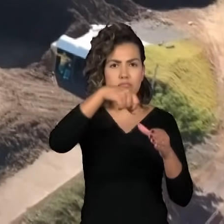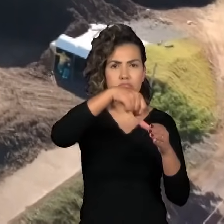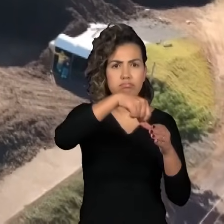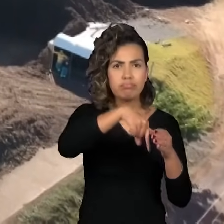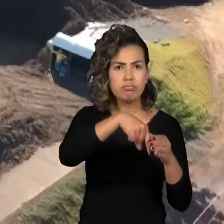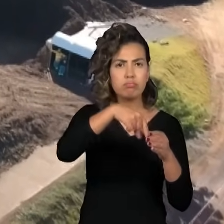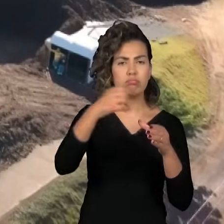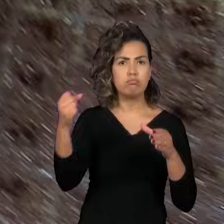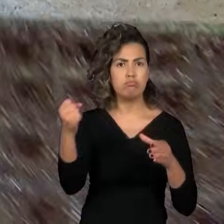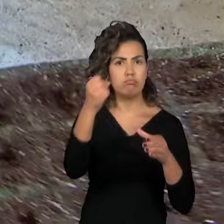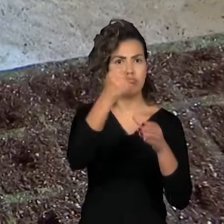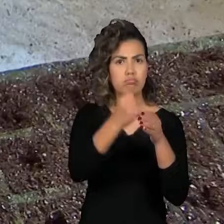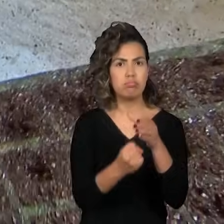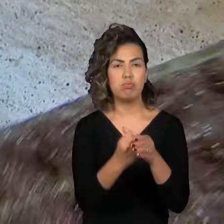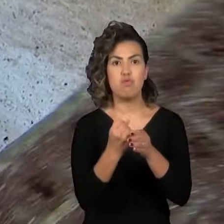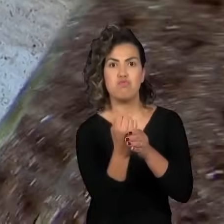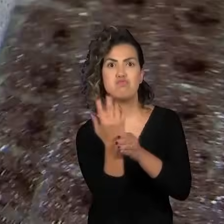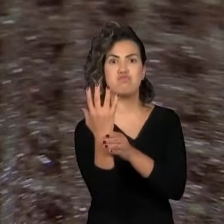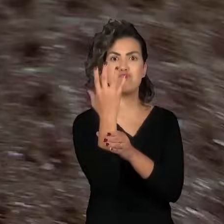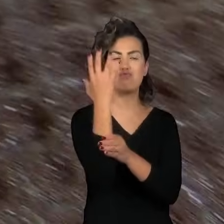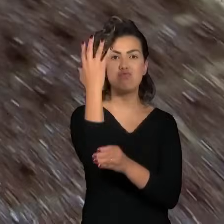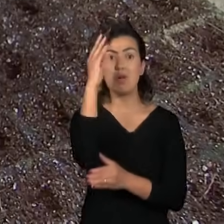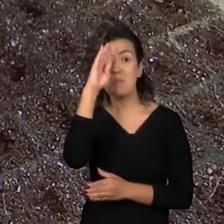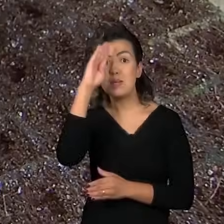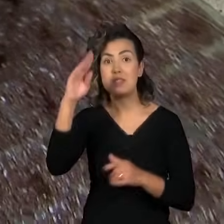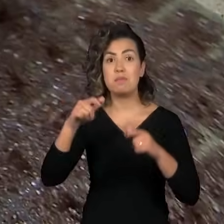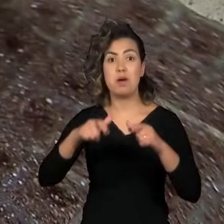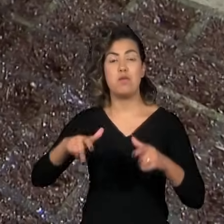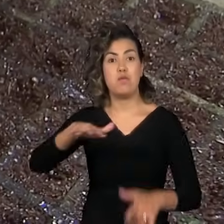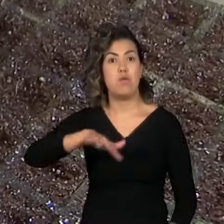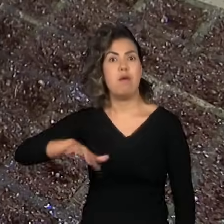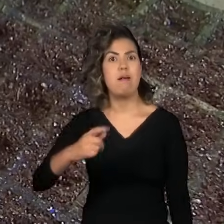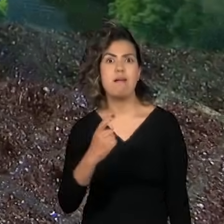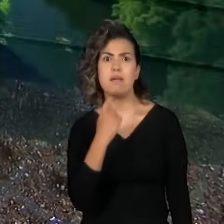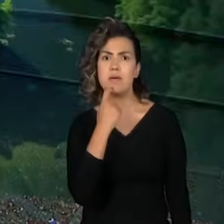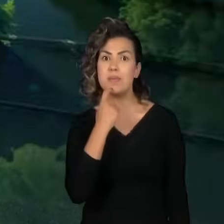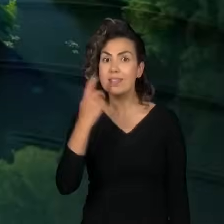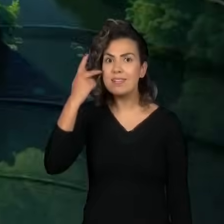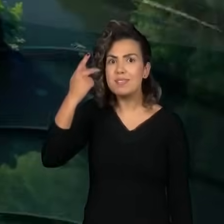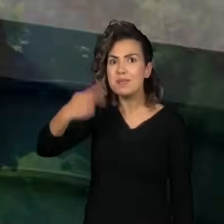de resíduos da Estação de Tratamento de Campinas, interior de São Paulo.